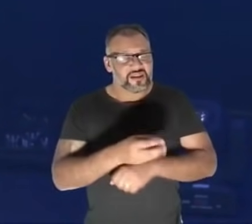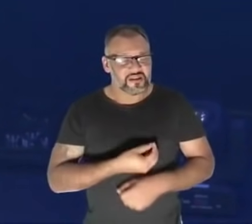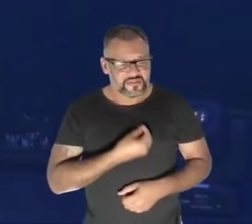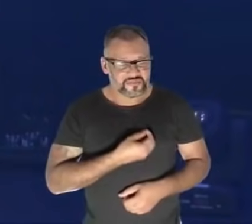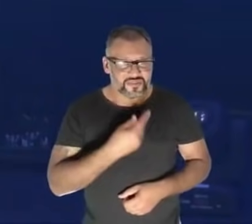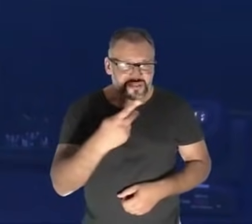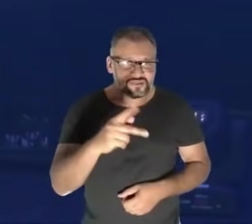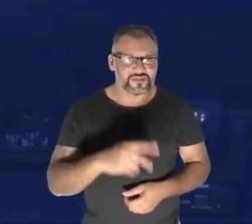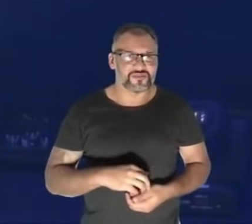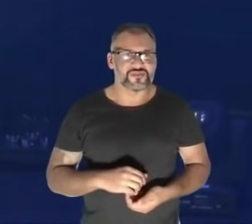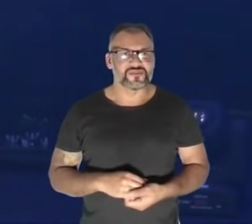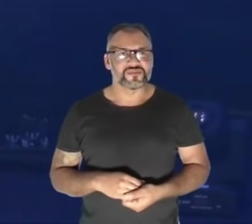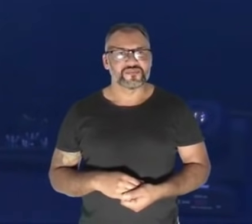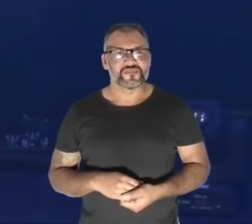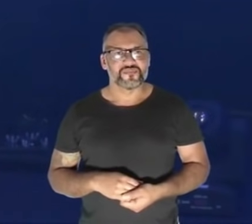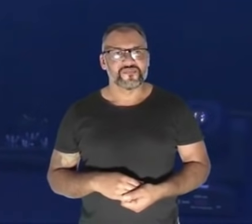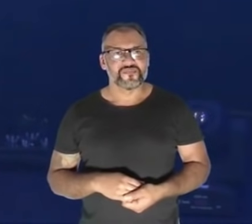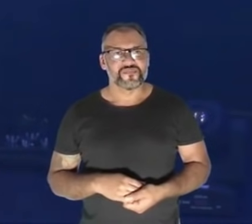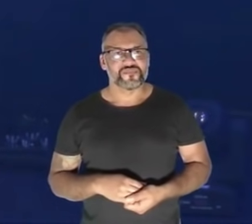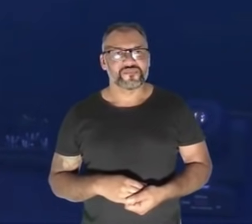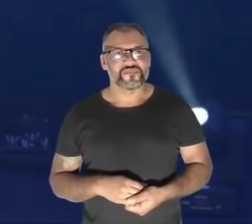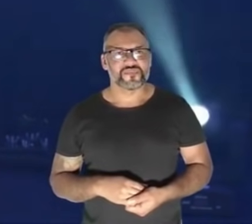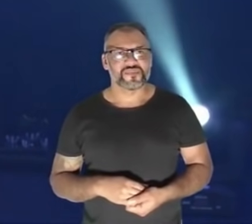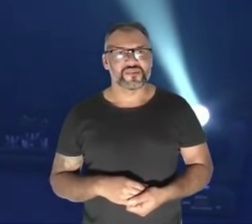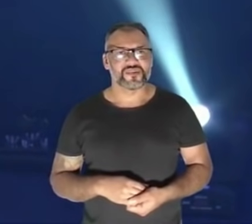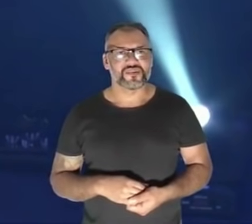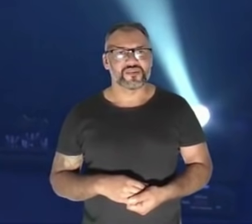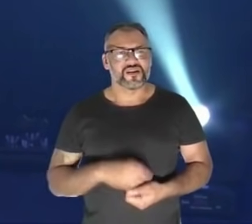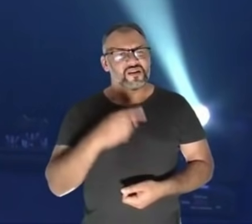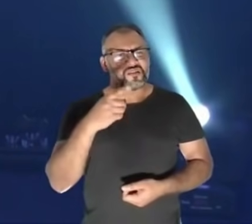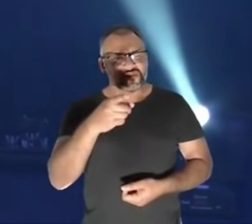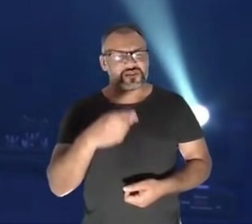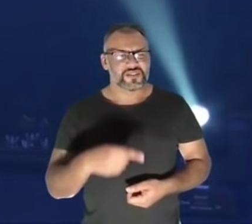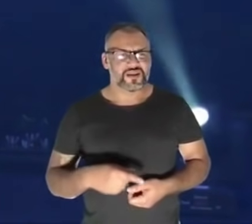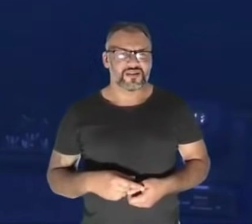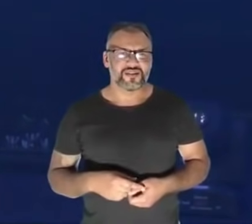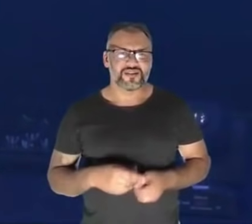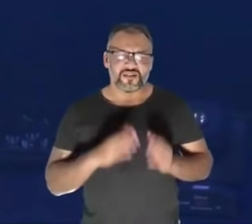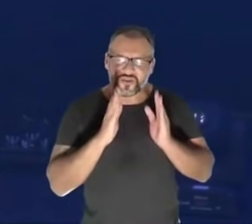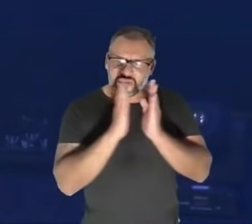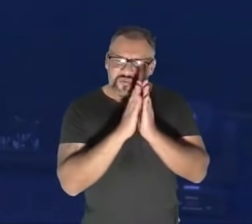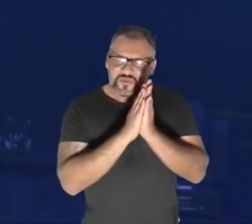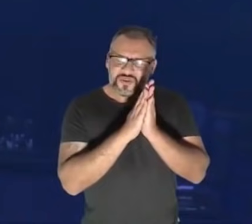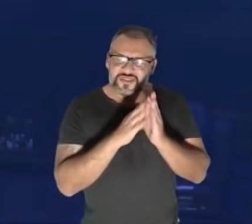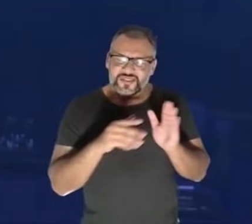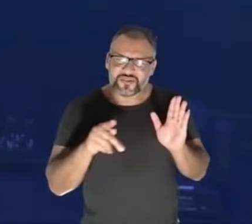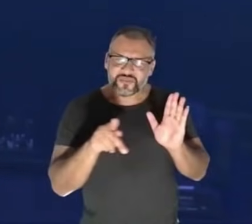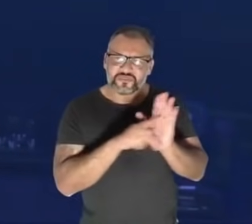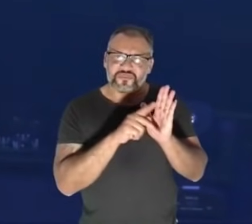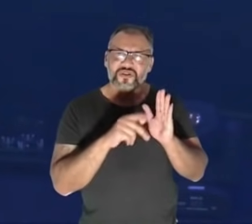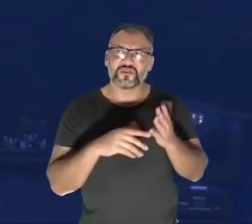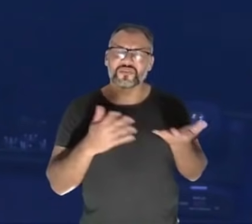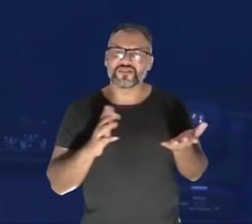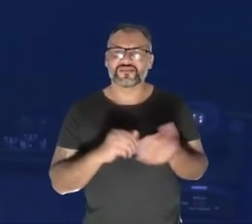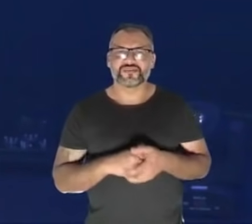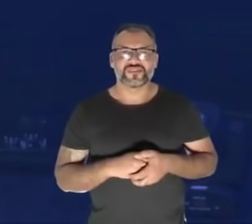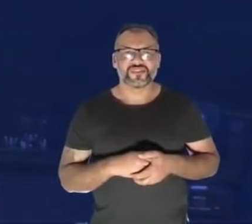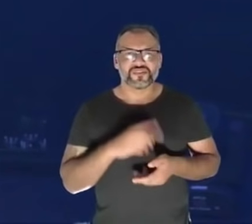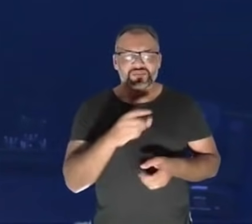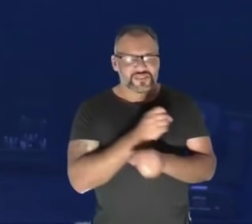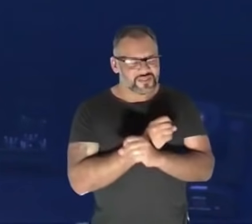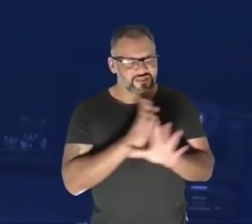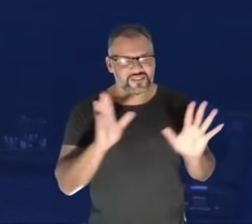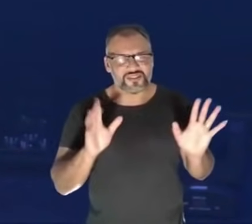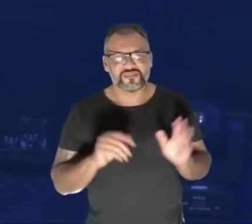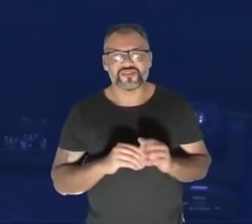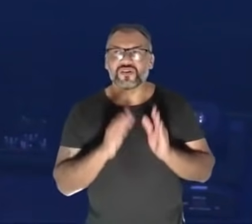fechasse os olhos do seu jeito sabe gente se sente à vontade Diga para o espírito santo que você o deseja fala para ele Espírito